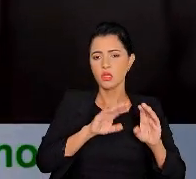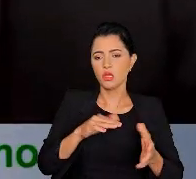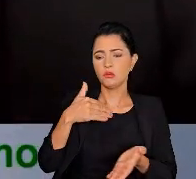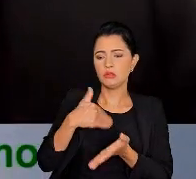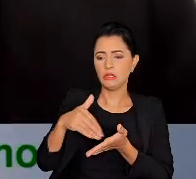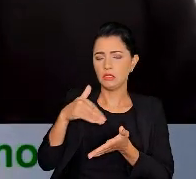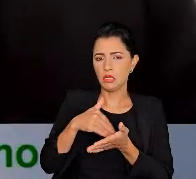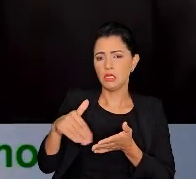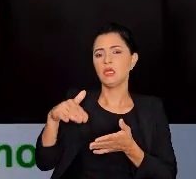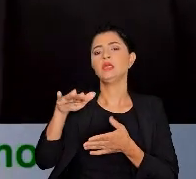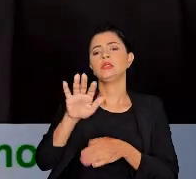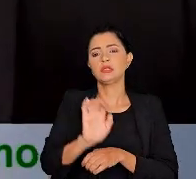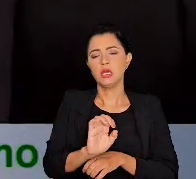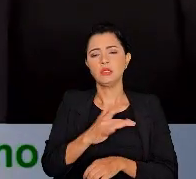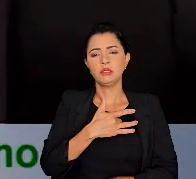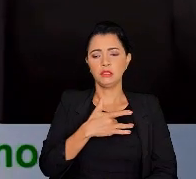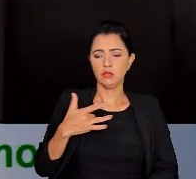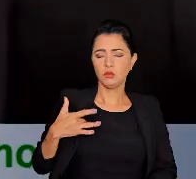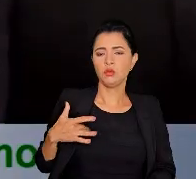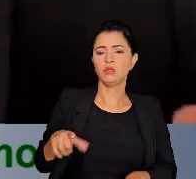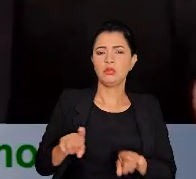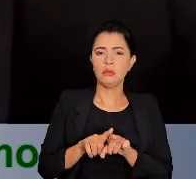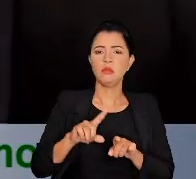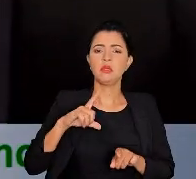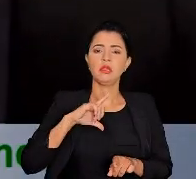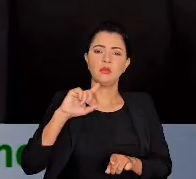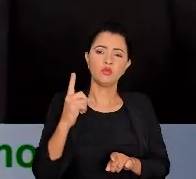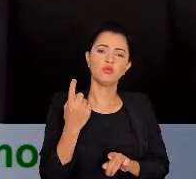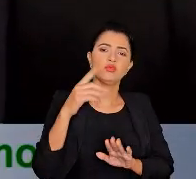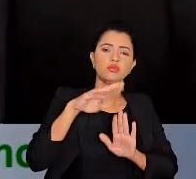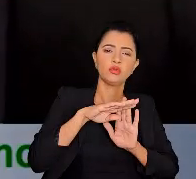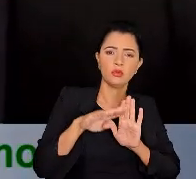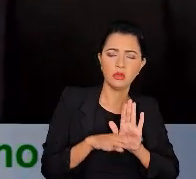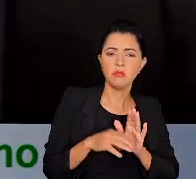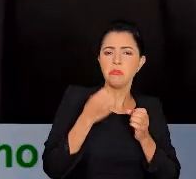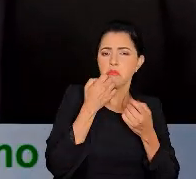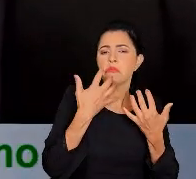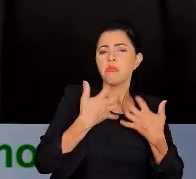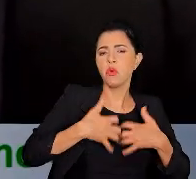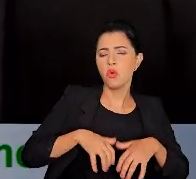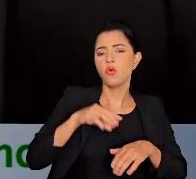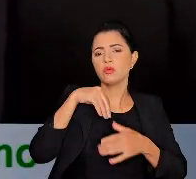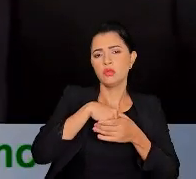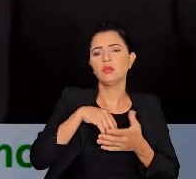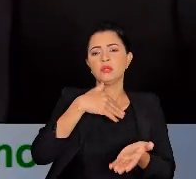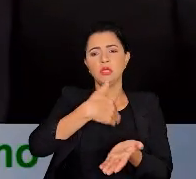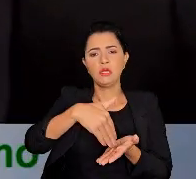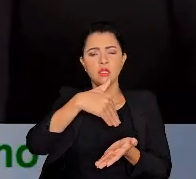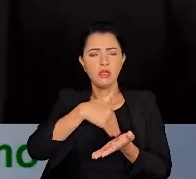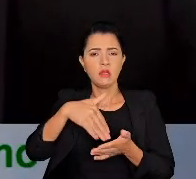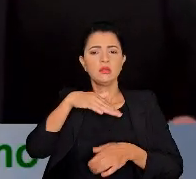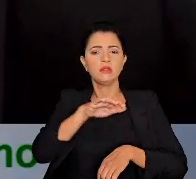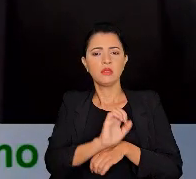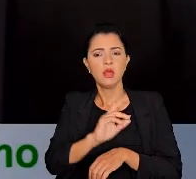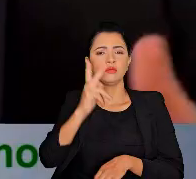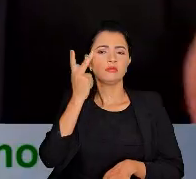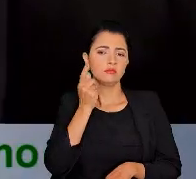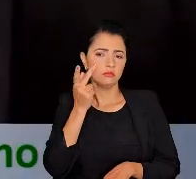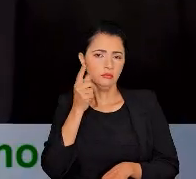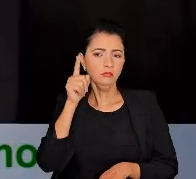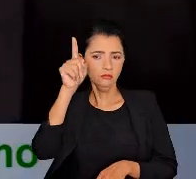da Saúde. Nós temos um programa que funciona muito bem na Secretaria de Estado do Ceará, onde nós